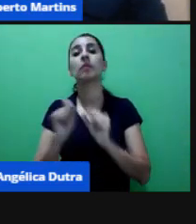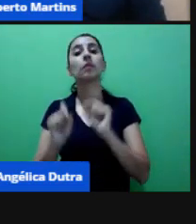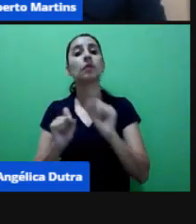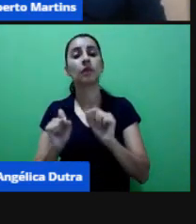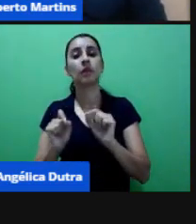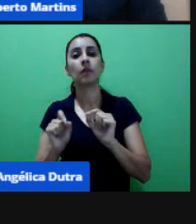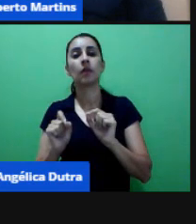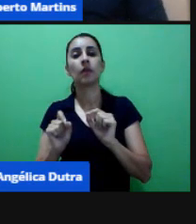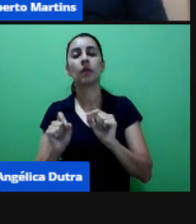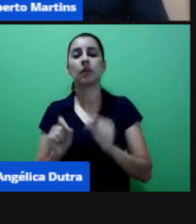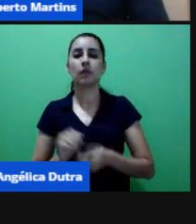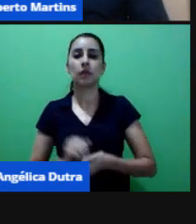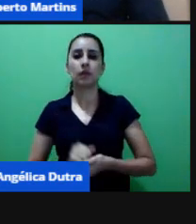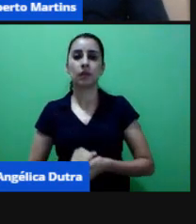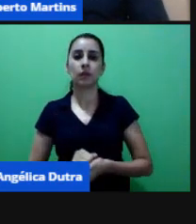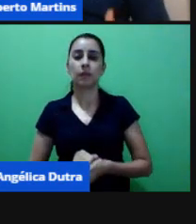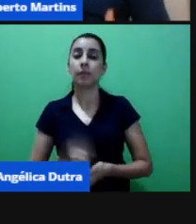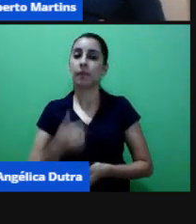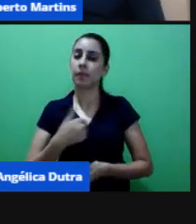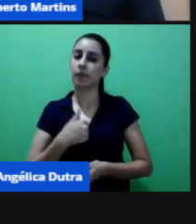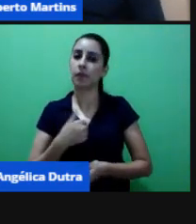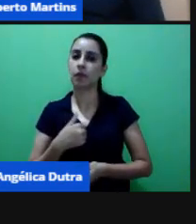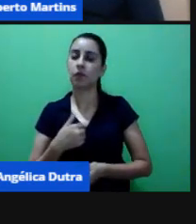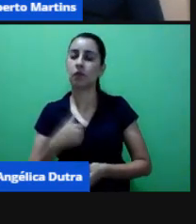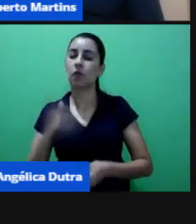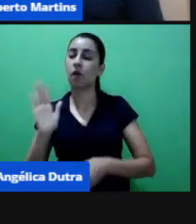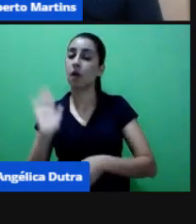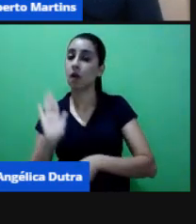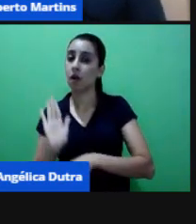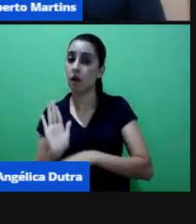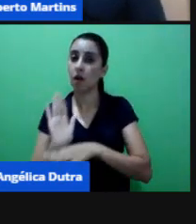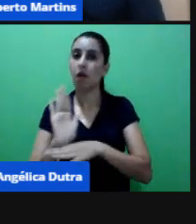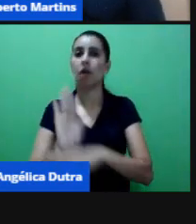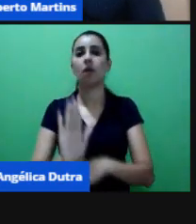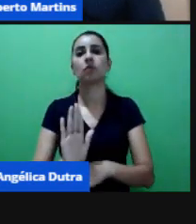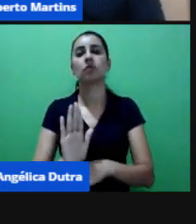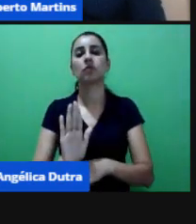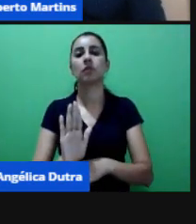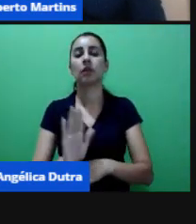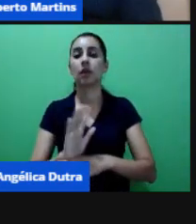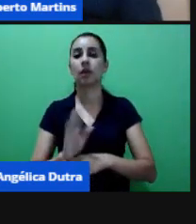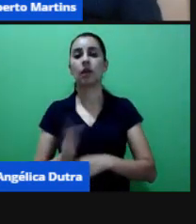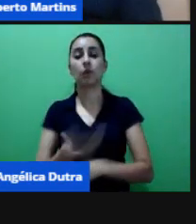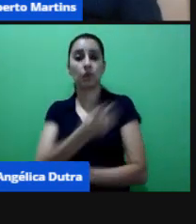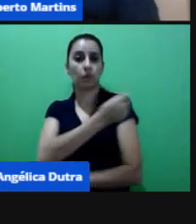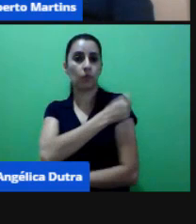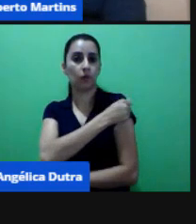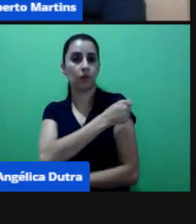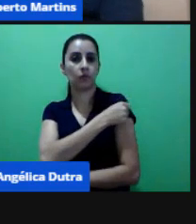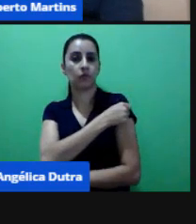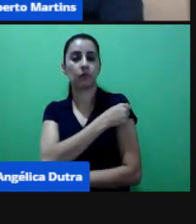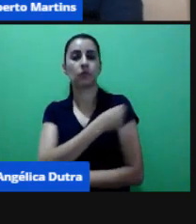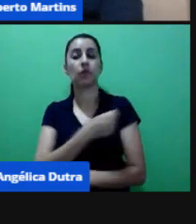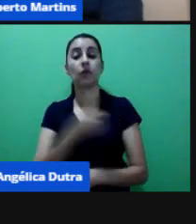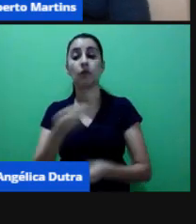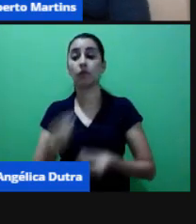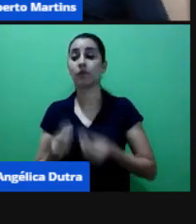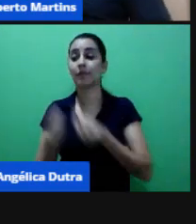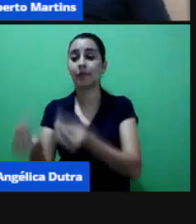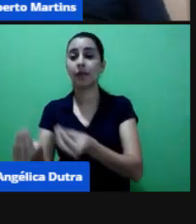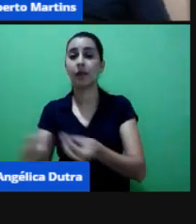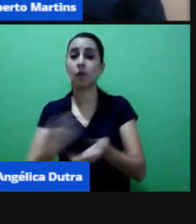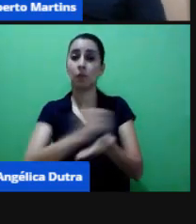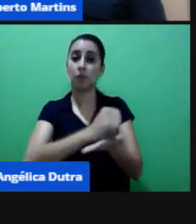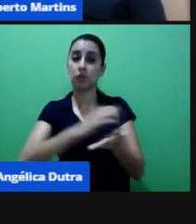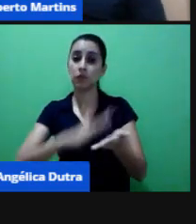componente curricular, eu vou promover, ofertar a esse aluno uma atividade complementar